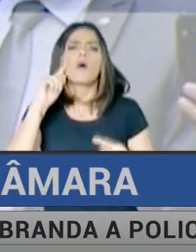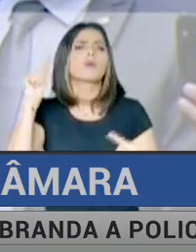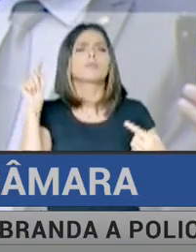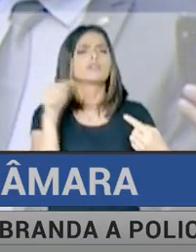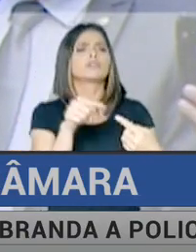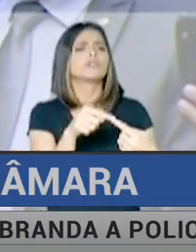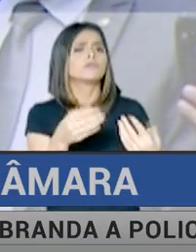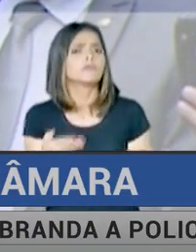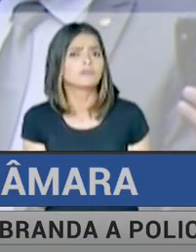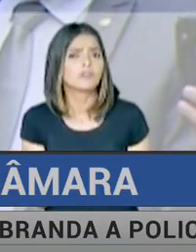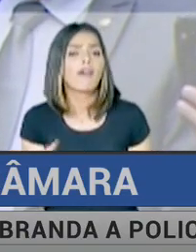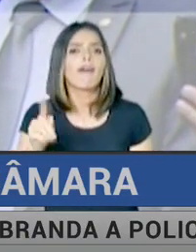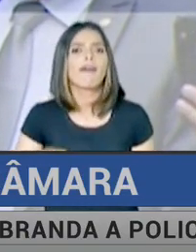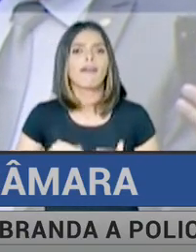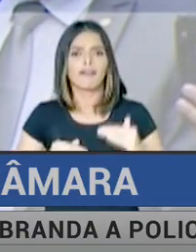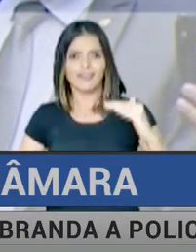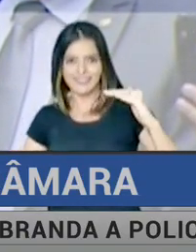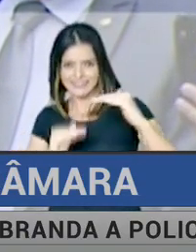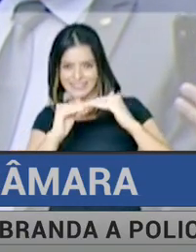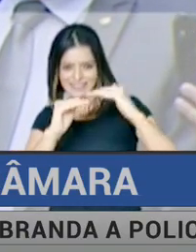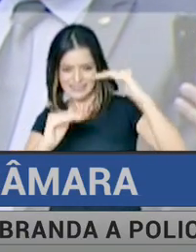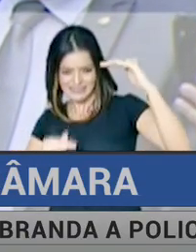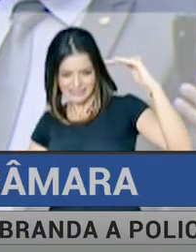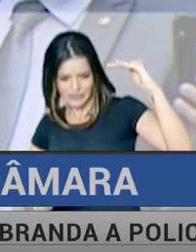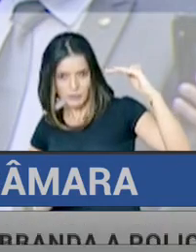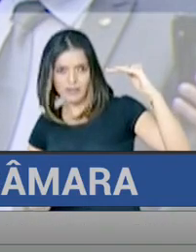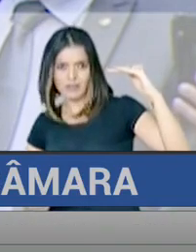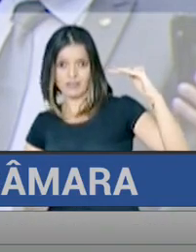de reduzir desigualdades.